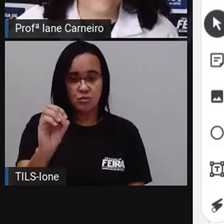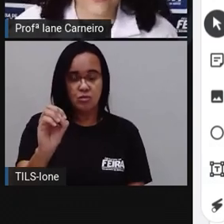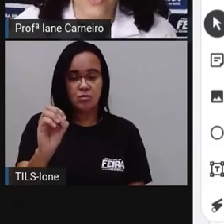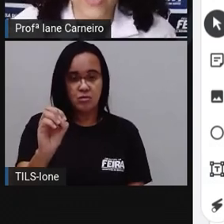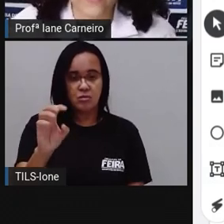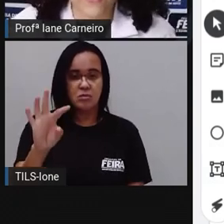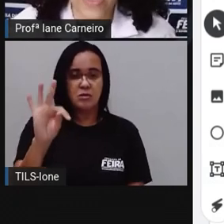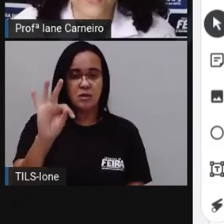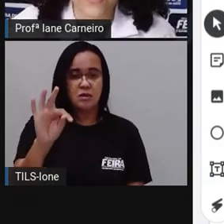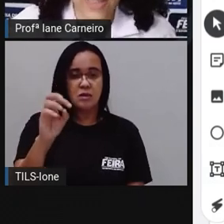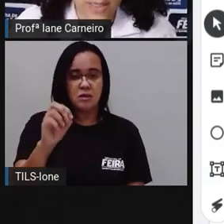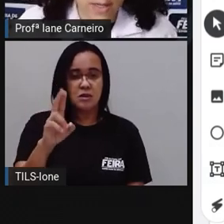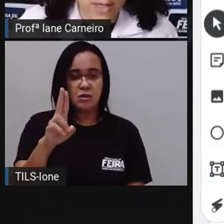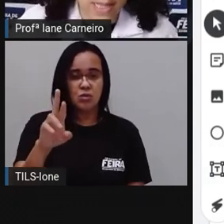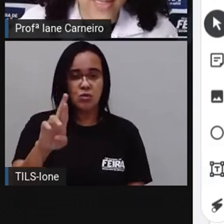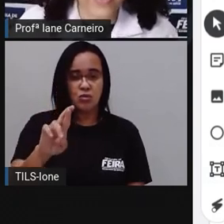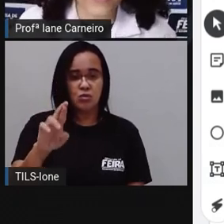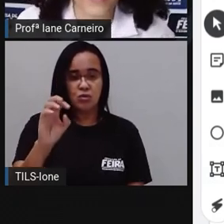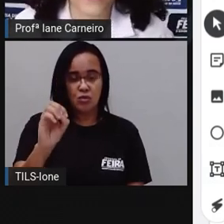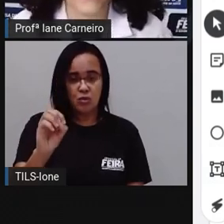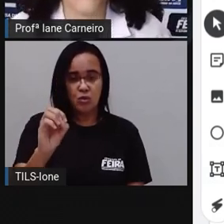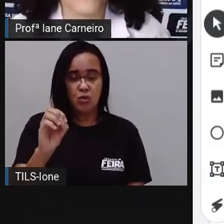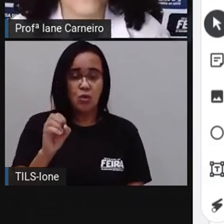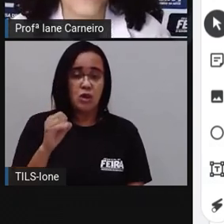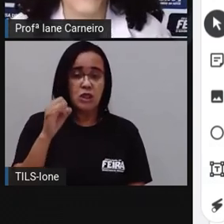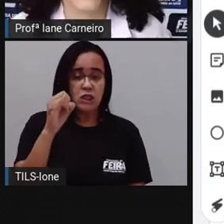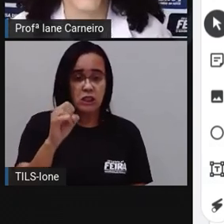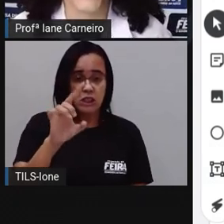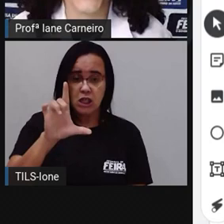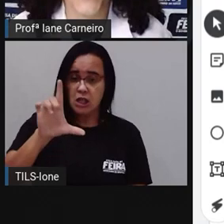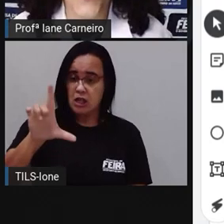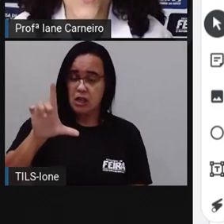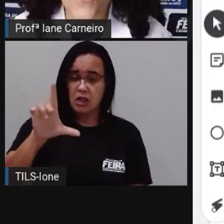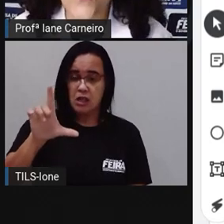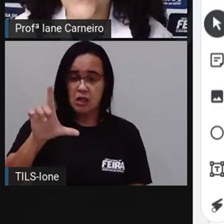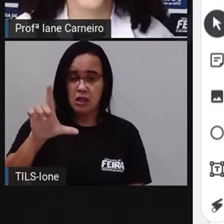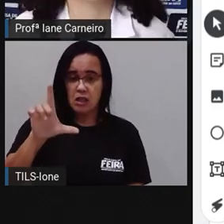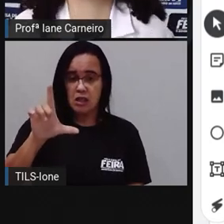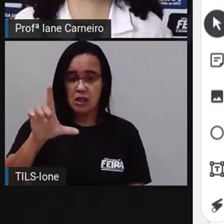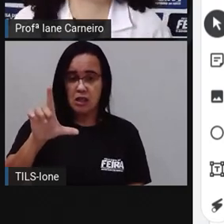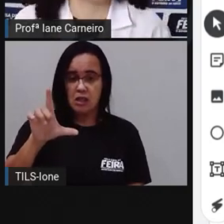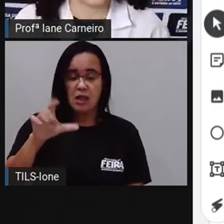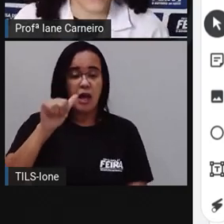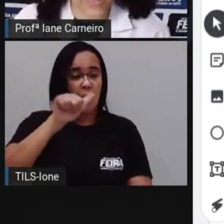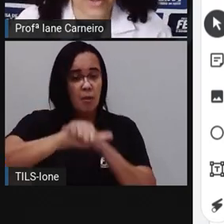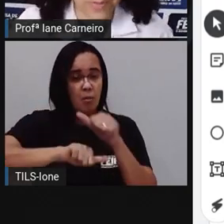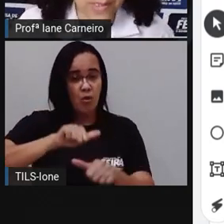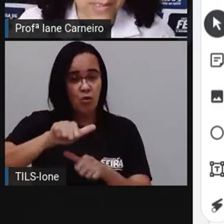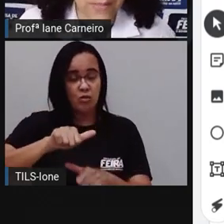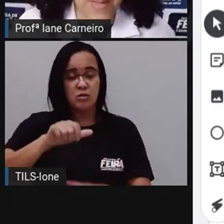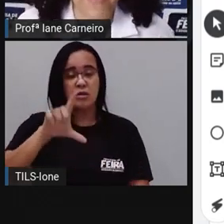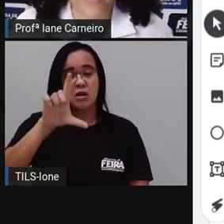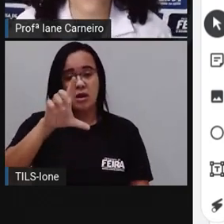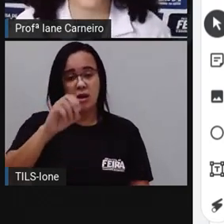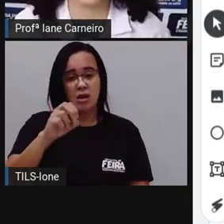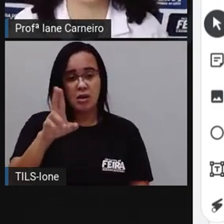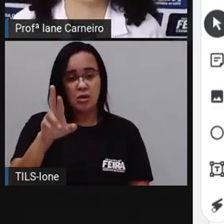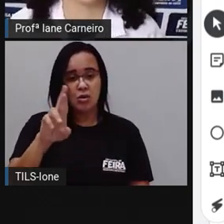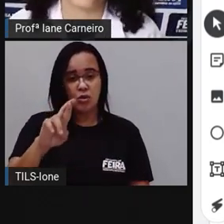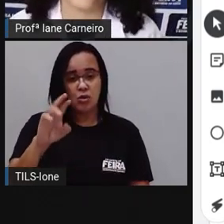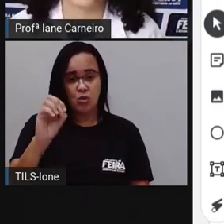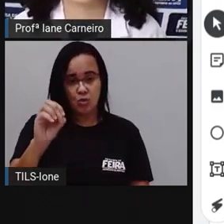Se a gente colocar no lugar do T, ó, a letrinha L fica louro, né? E a gente precisa escrever a